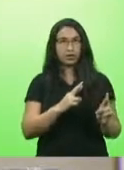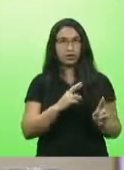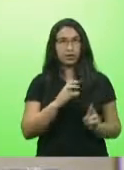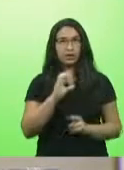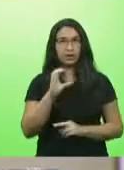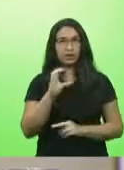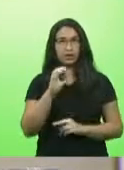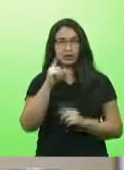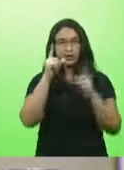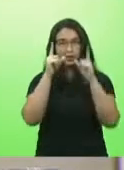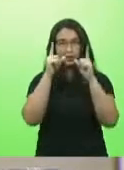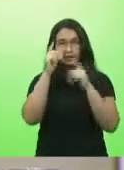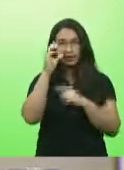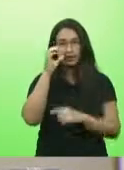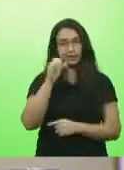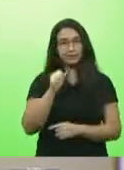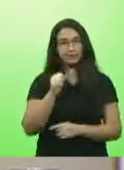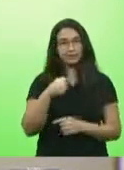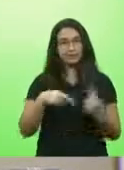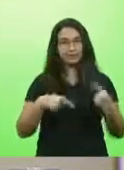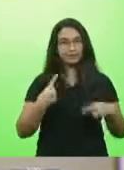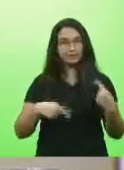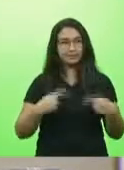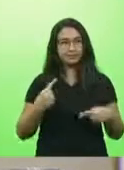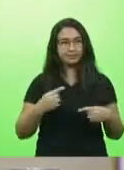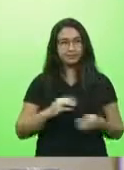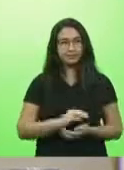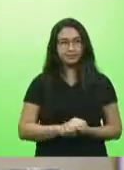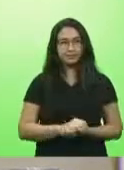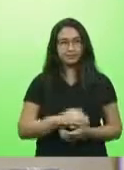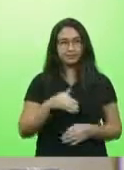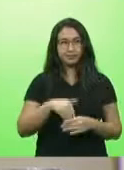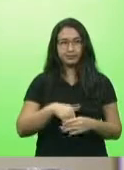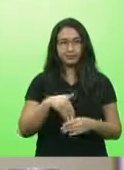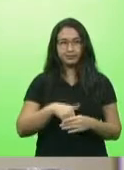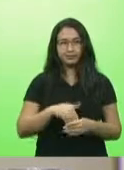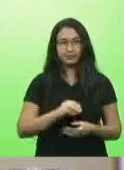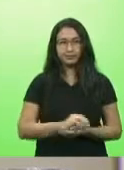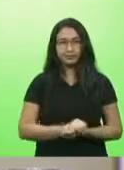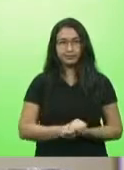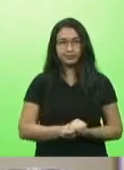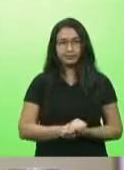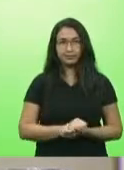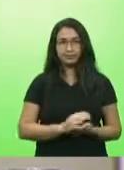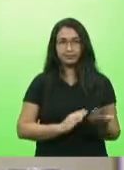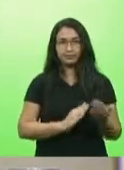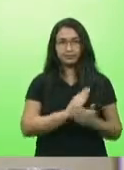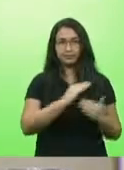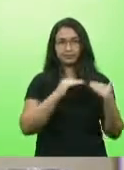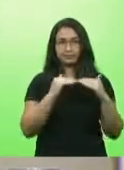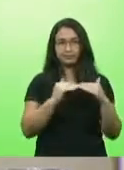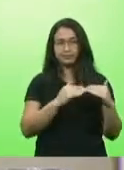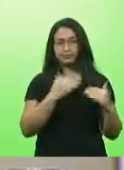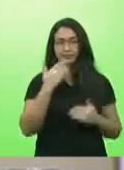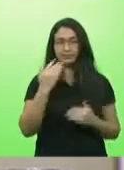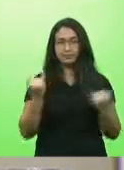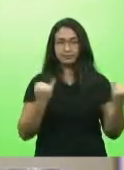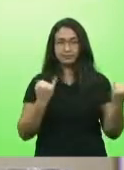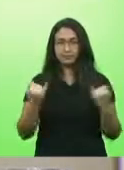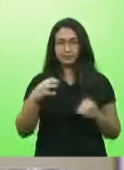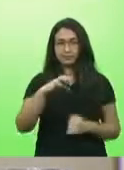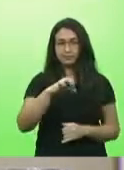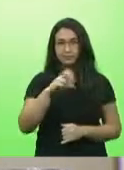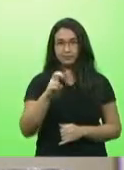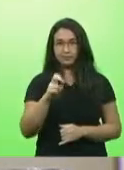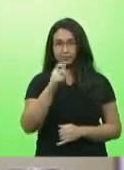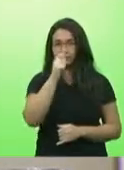não havendo quem queira discutir em votação deputados que aprovam permaneçam como se encontra aprovado por unanimidade pedido de informação 95